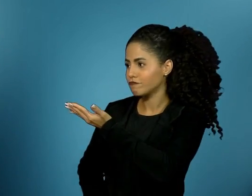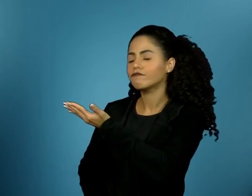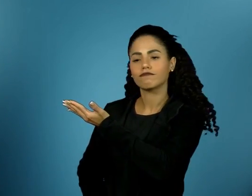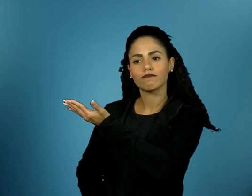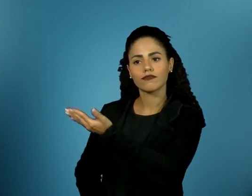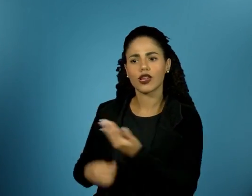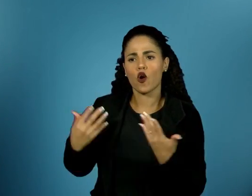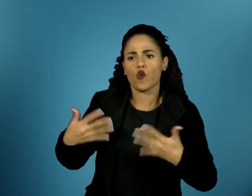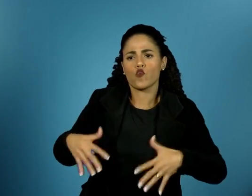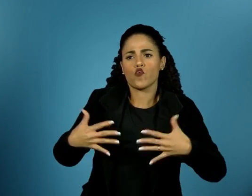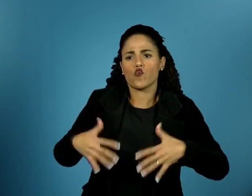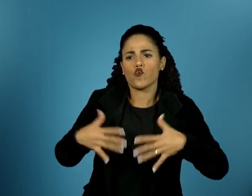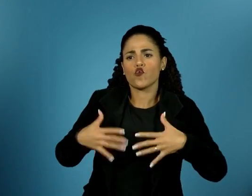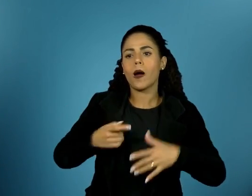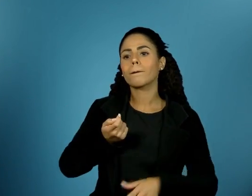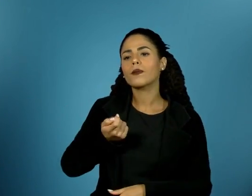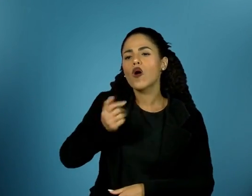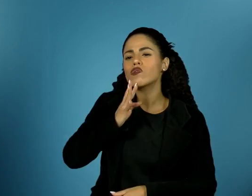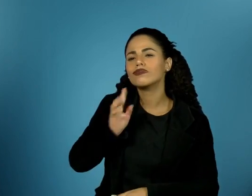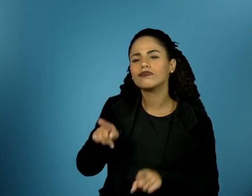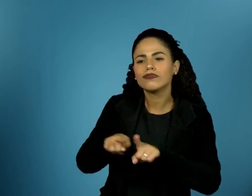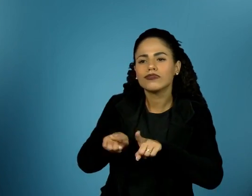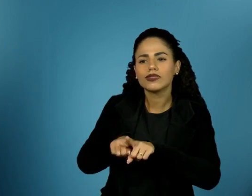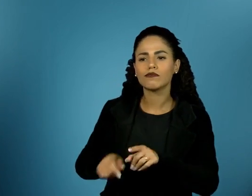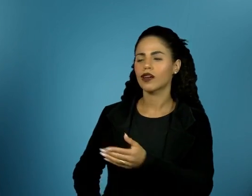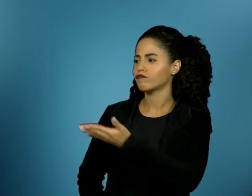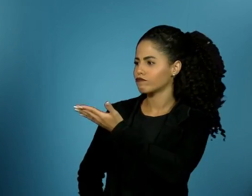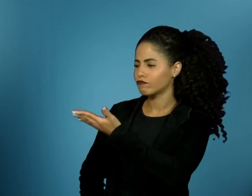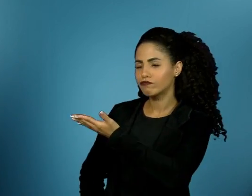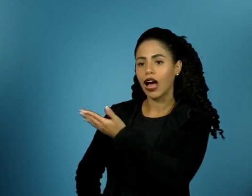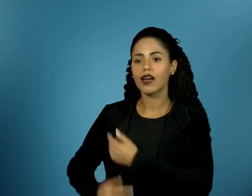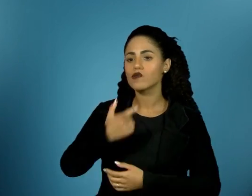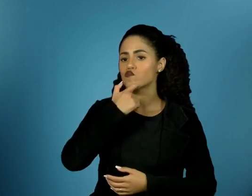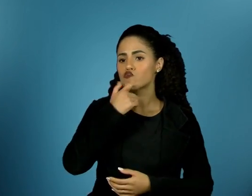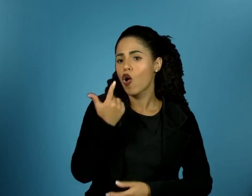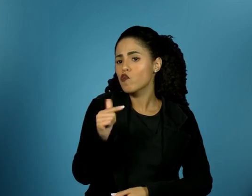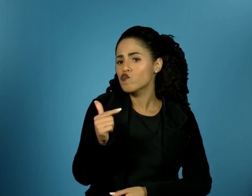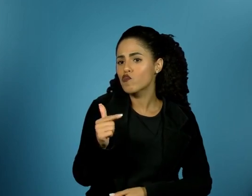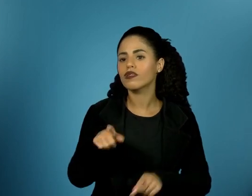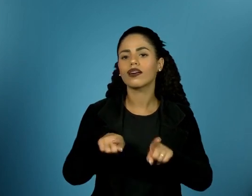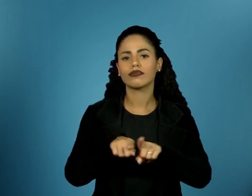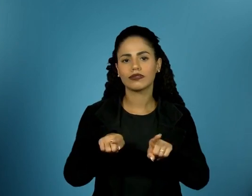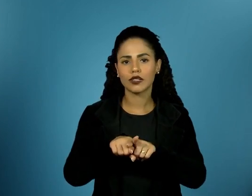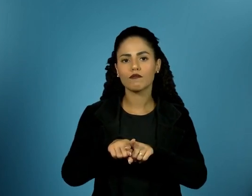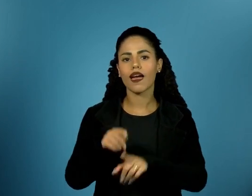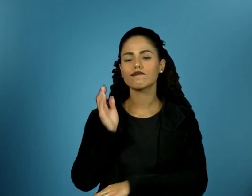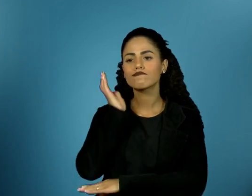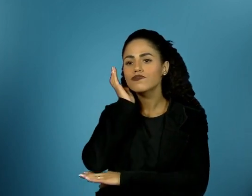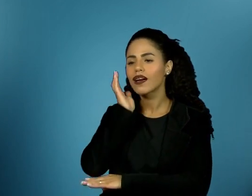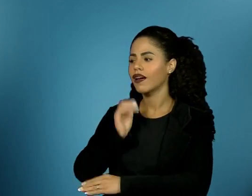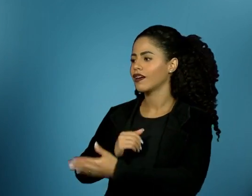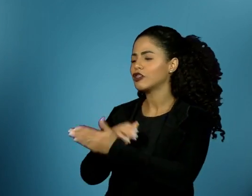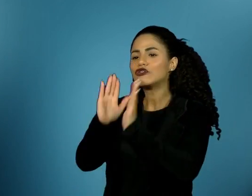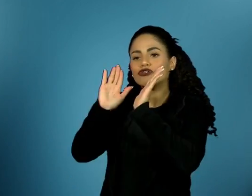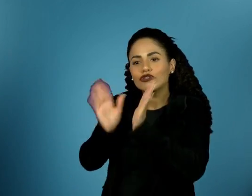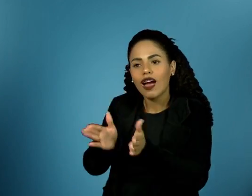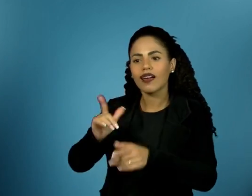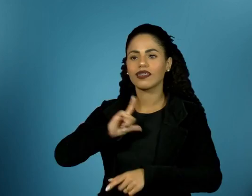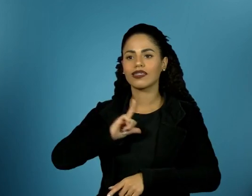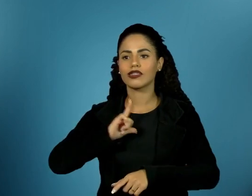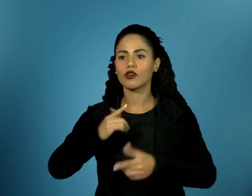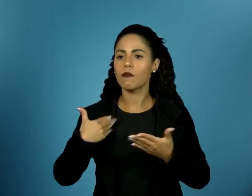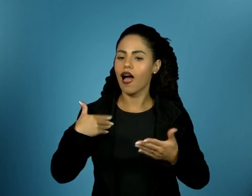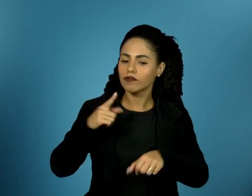um autor que praticamente não existe em língua inglesa, assim. Acho que a Clarice já teve um